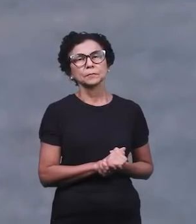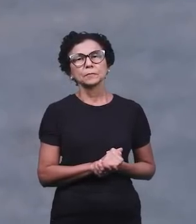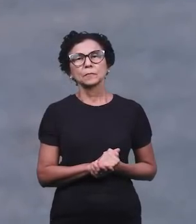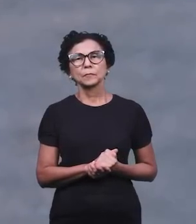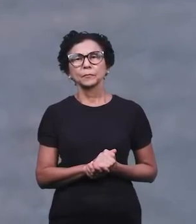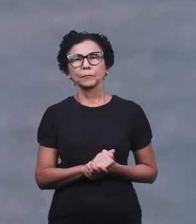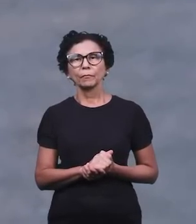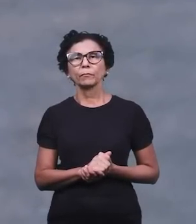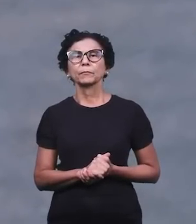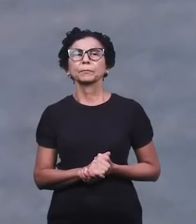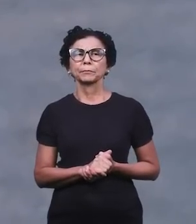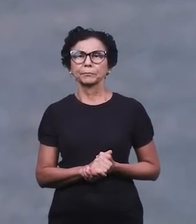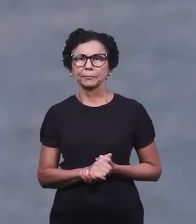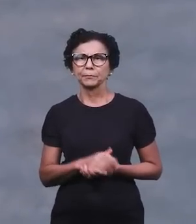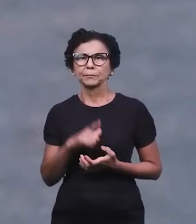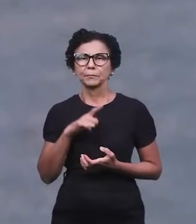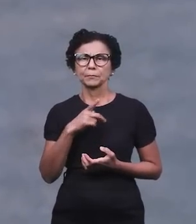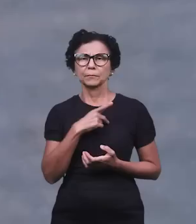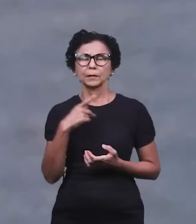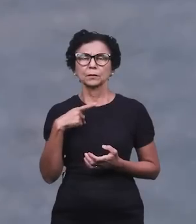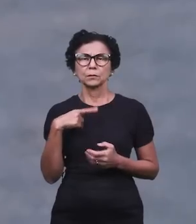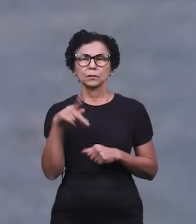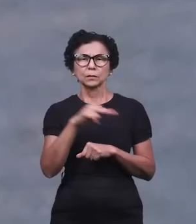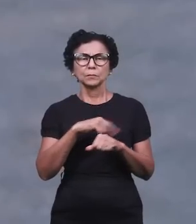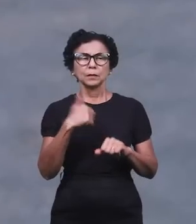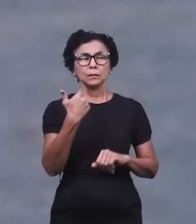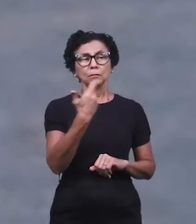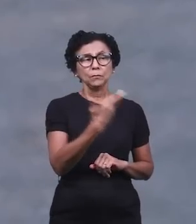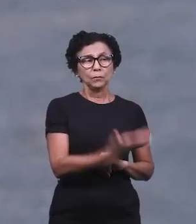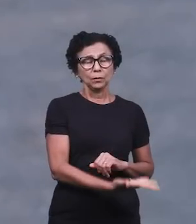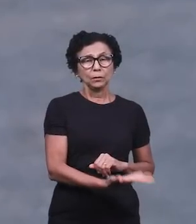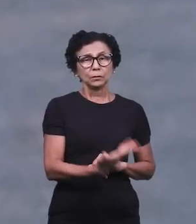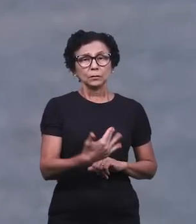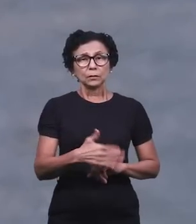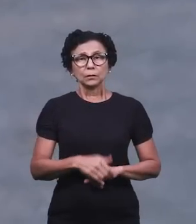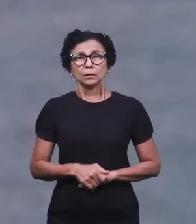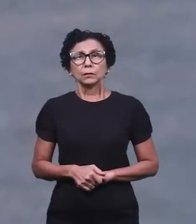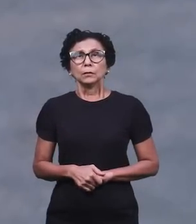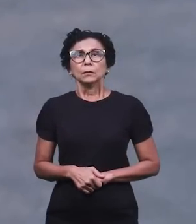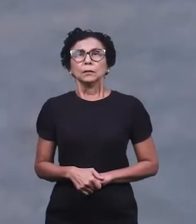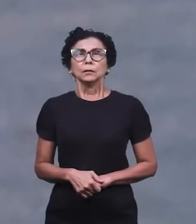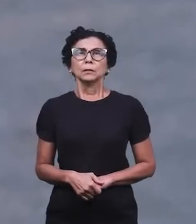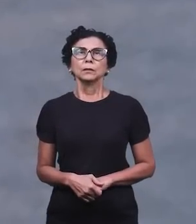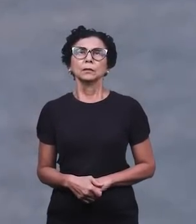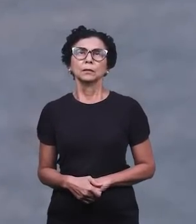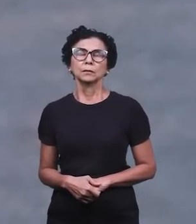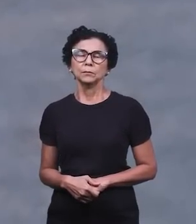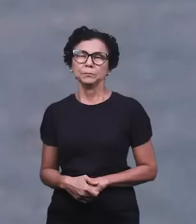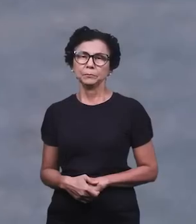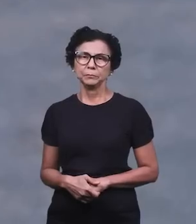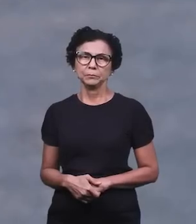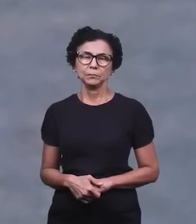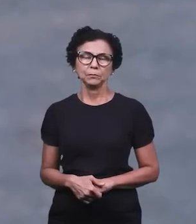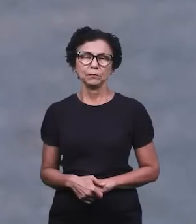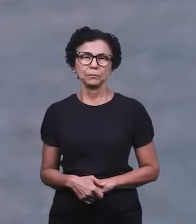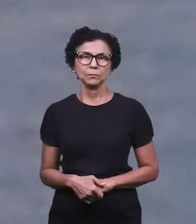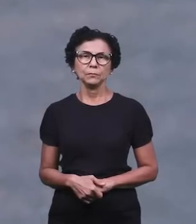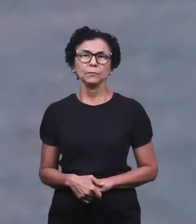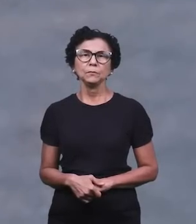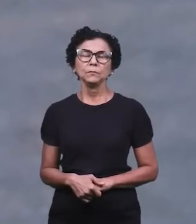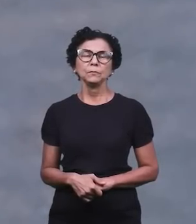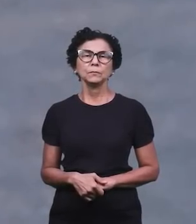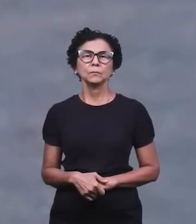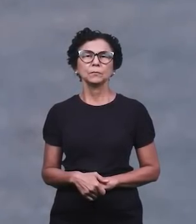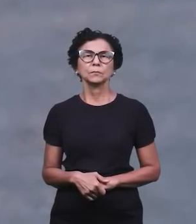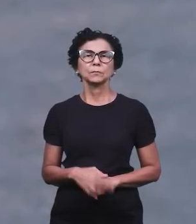de fora do Brasil. E hoje a participação vem da igreja em Everett. É o pastor Alessandro